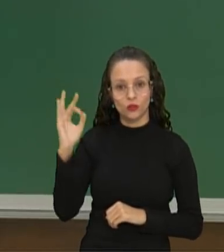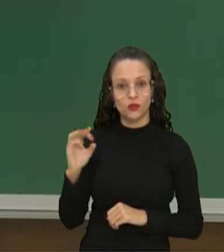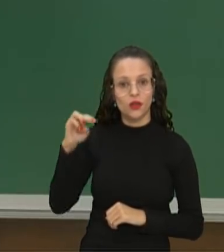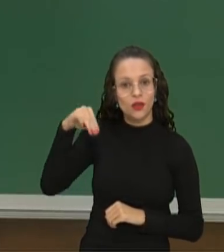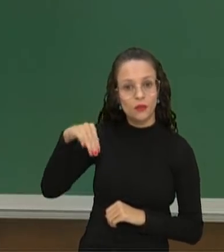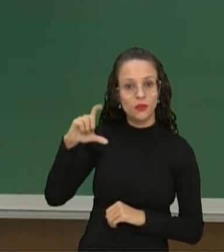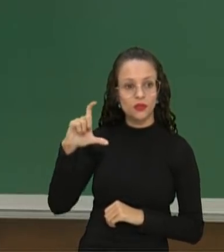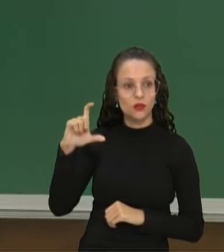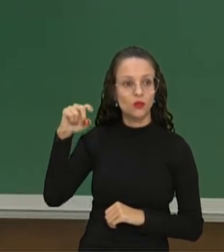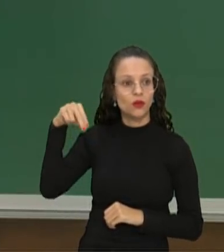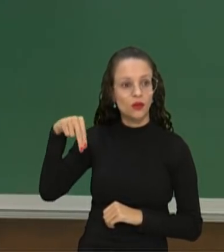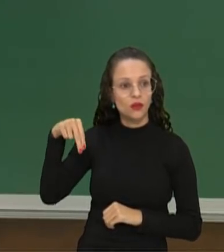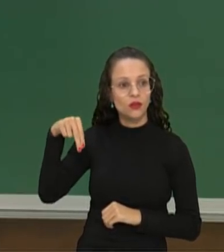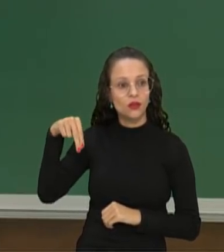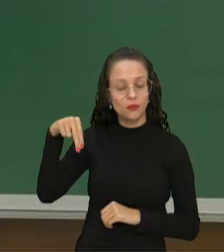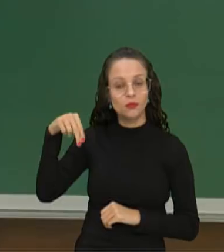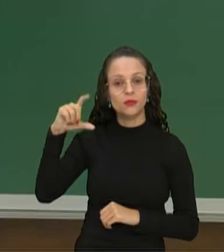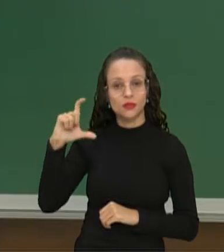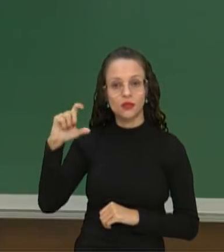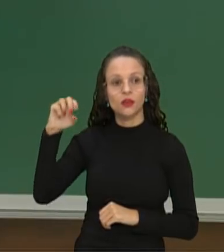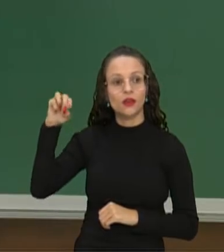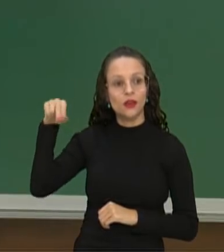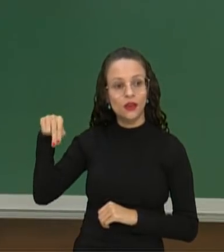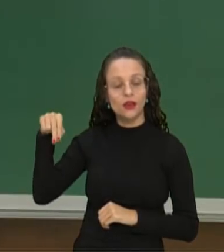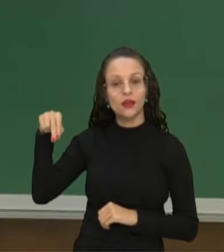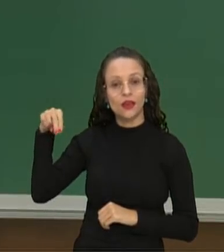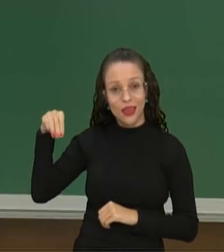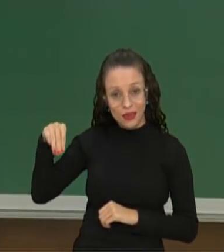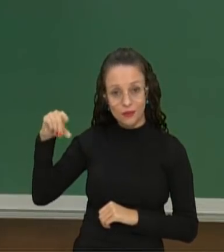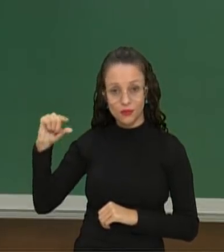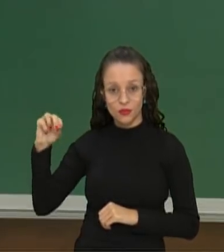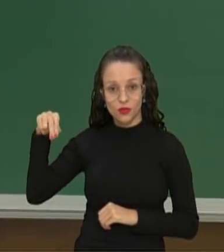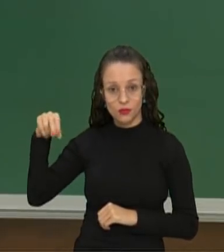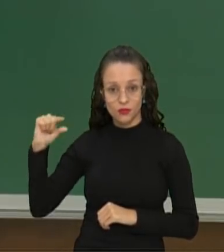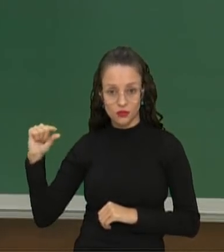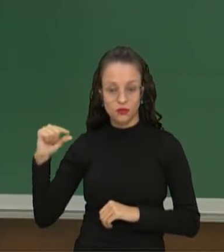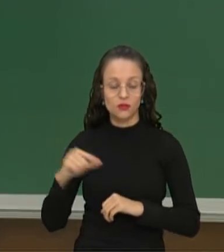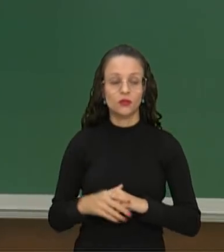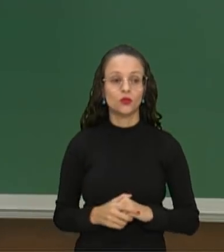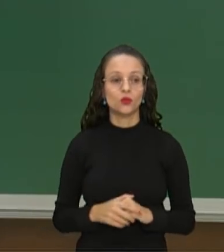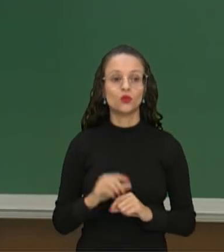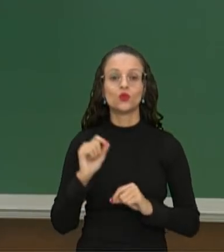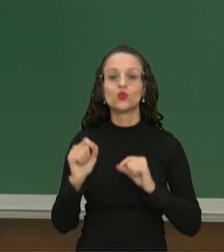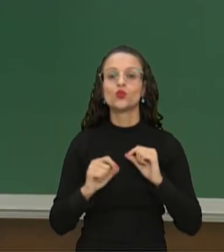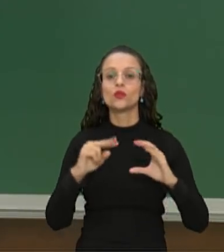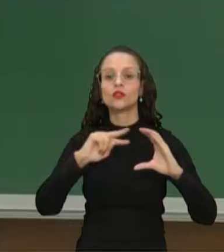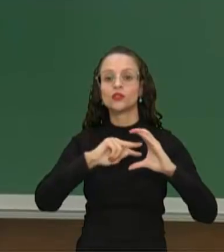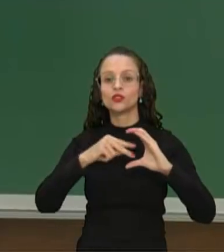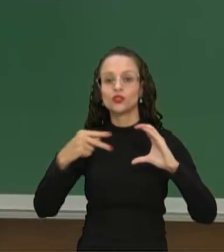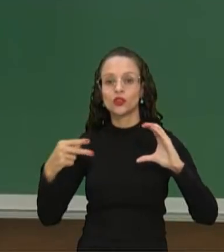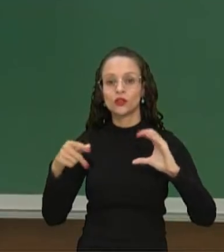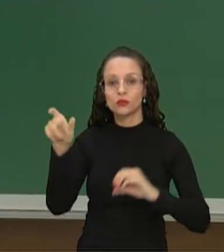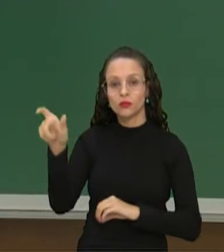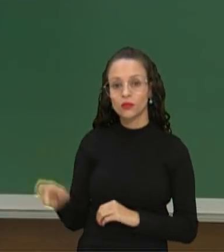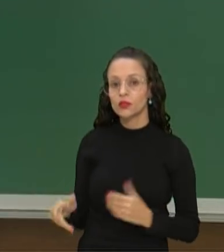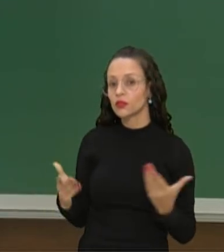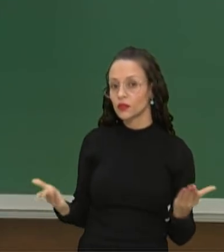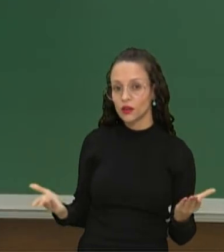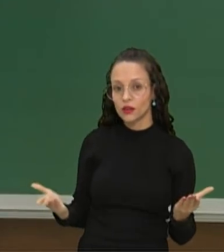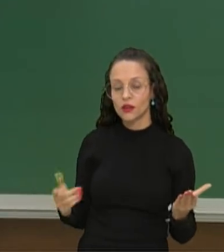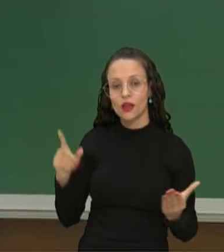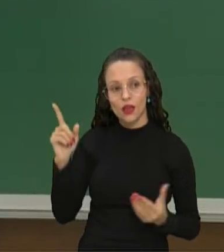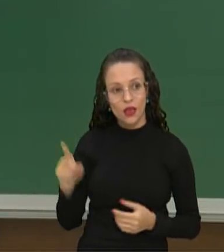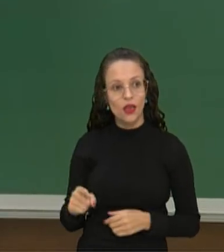Mzão, Nzão e o Mzinho, Nzinho. Então, nesse caso, qual é o genótipo do indivíduo? O genótipo do indivíduo é